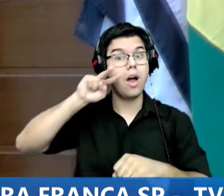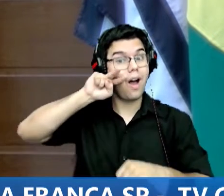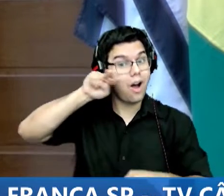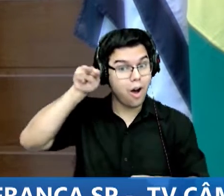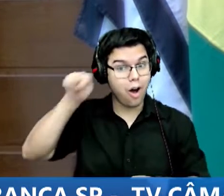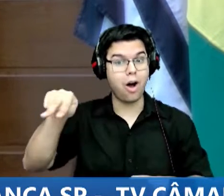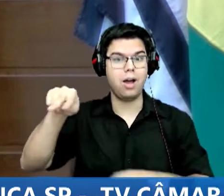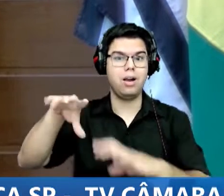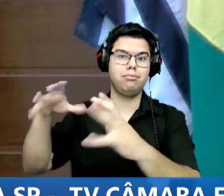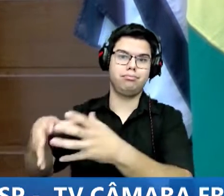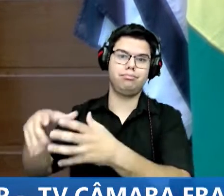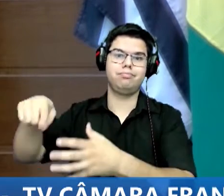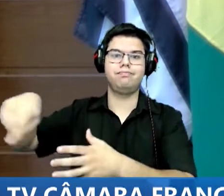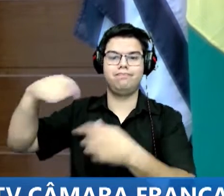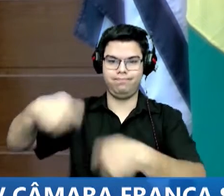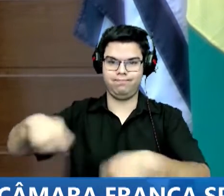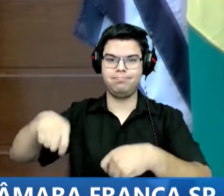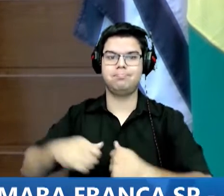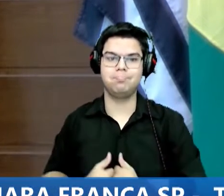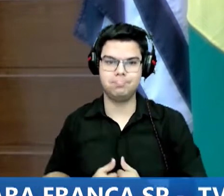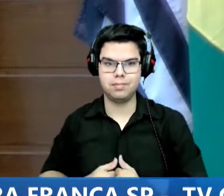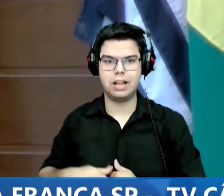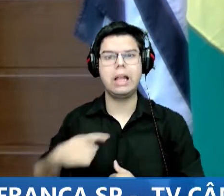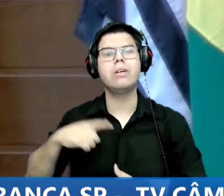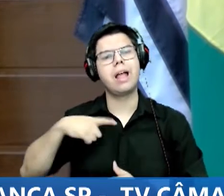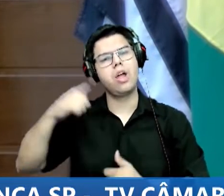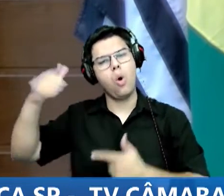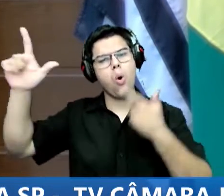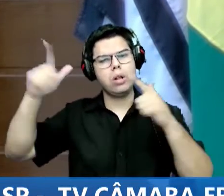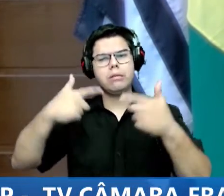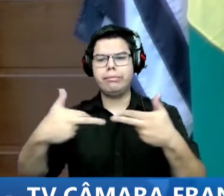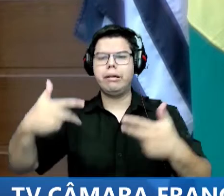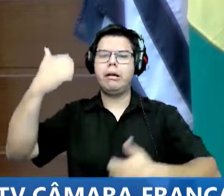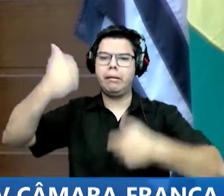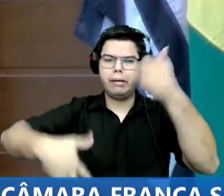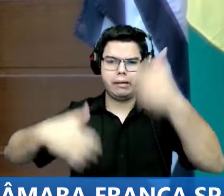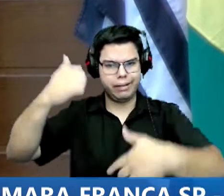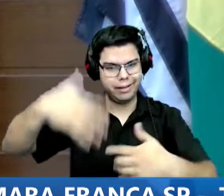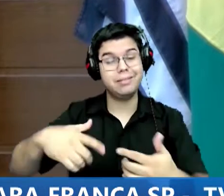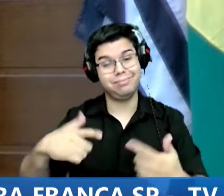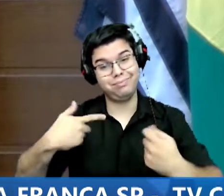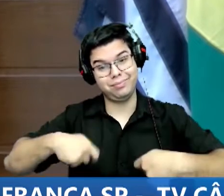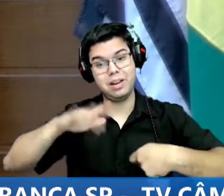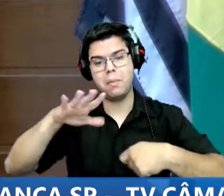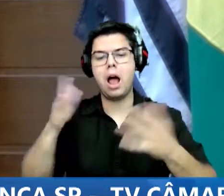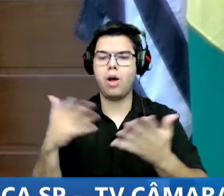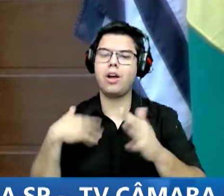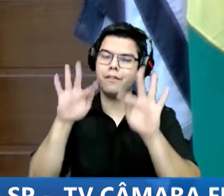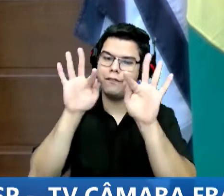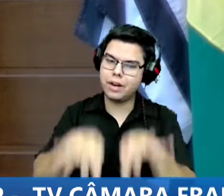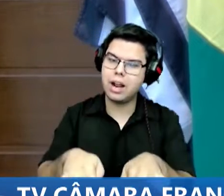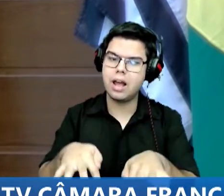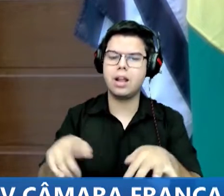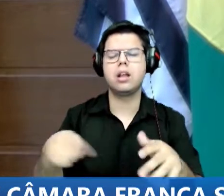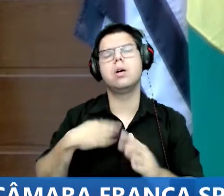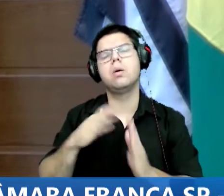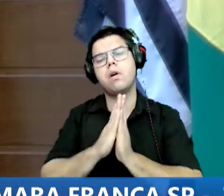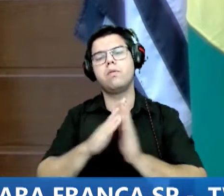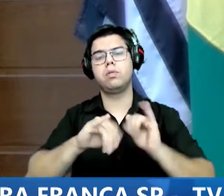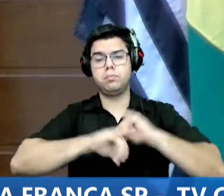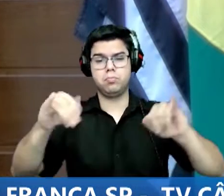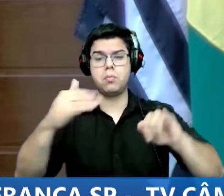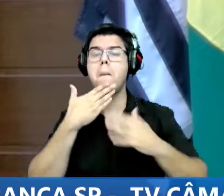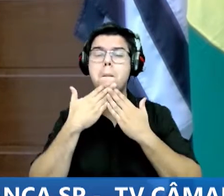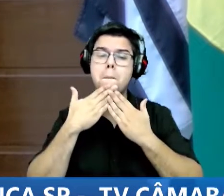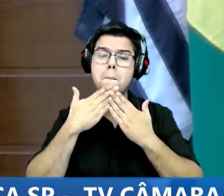Eu tinha mais algumas coisas para falar, mas eu vou finalizando aqui. E eu faço um apelo a todos nós aqui, porque vocês